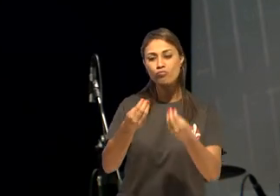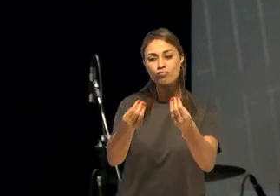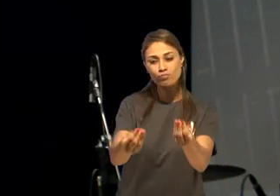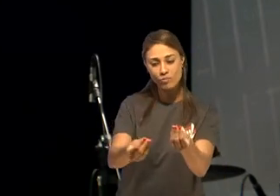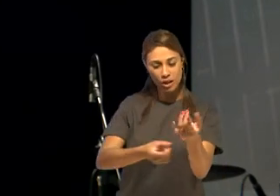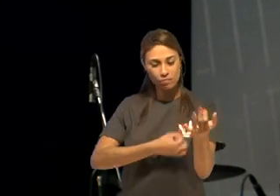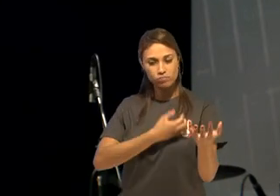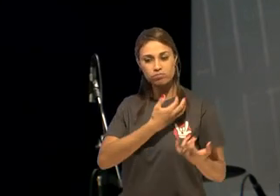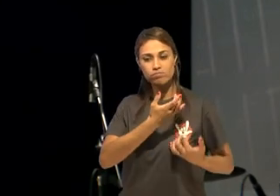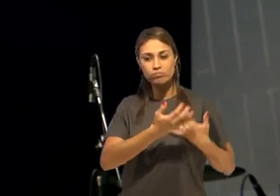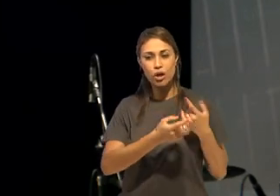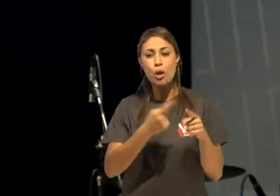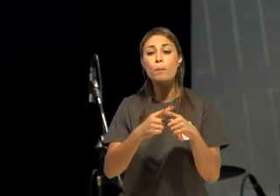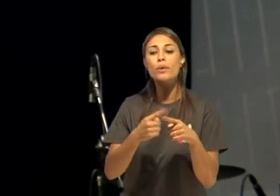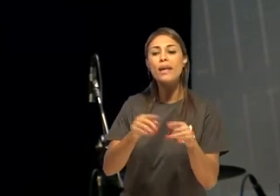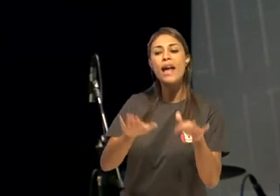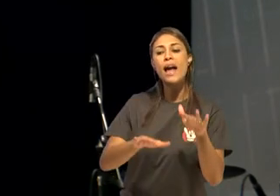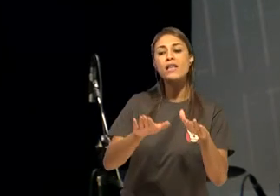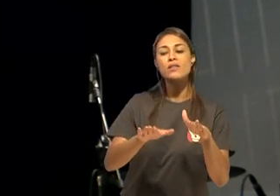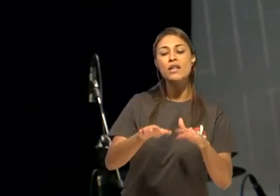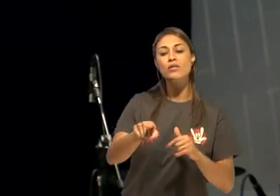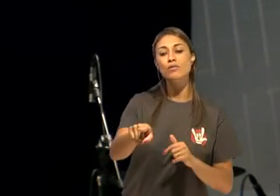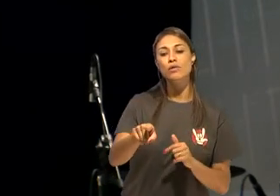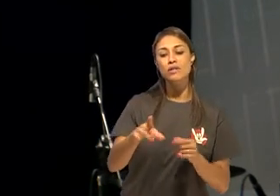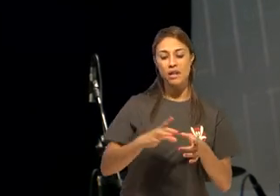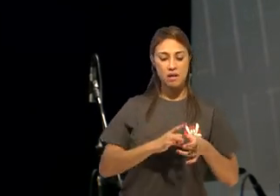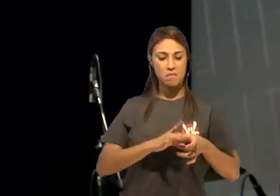muitas vezes que homens apaguem esse fogo?